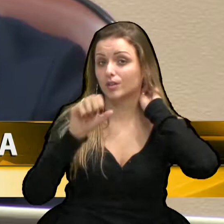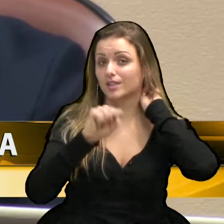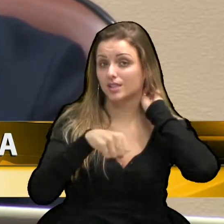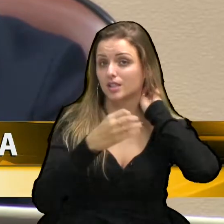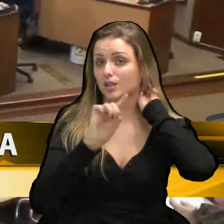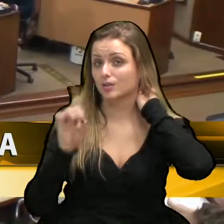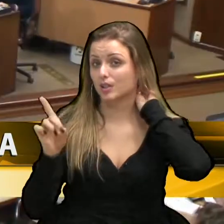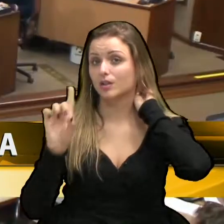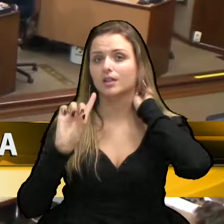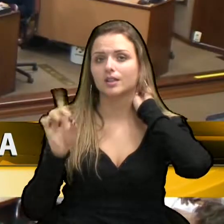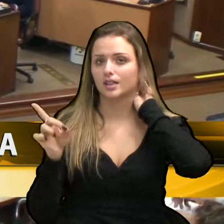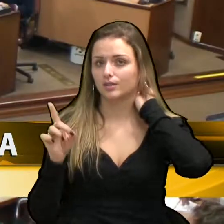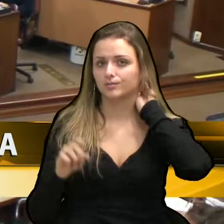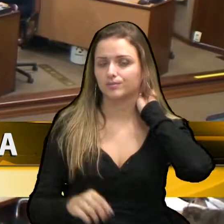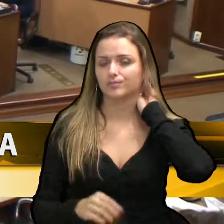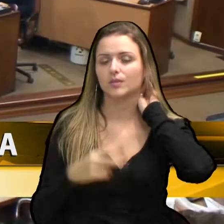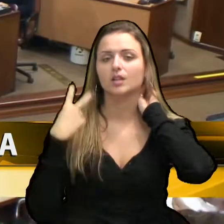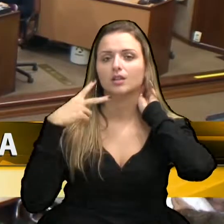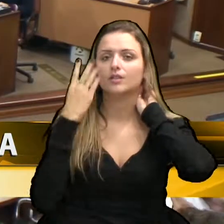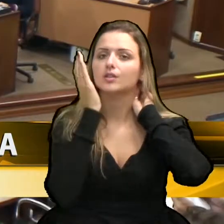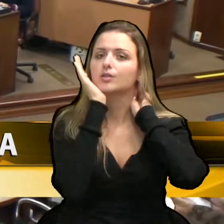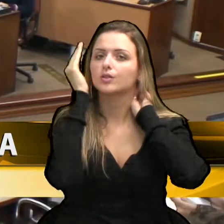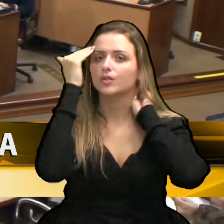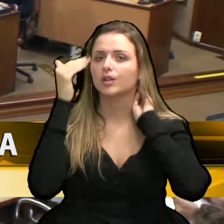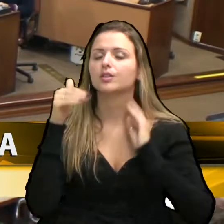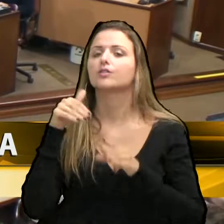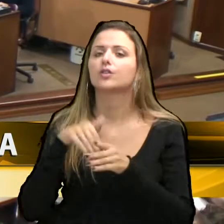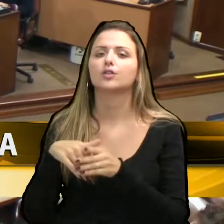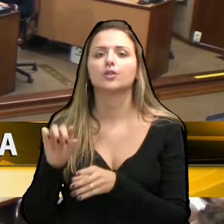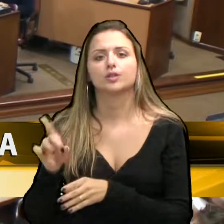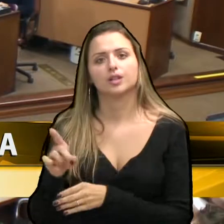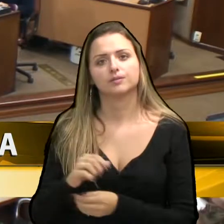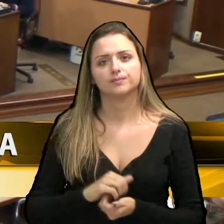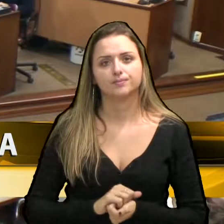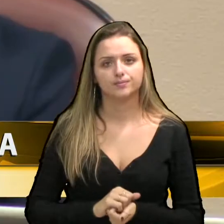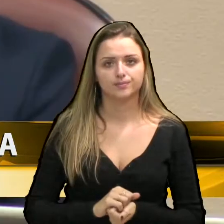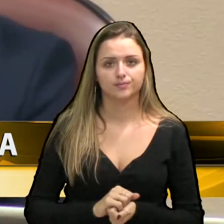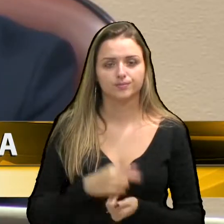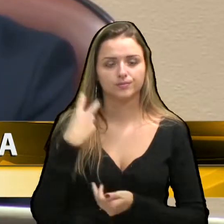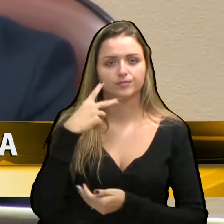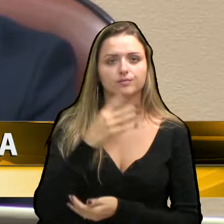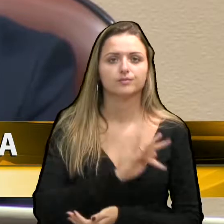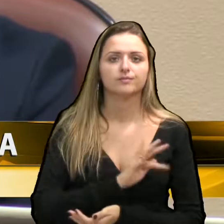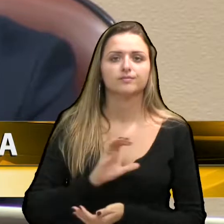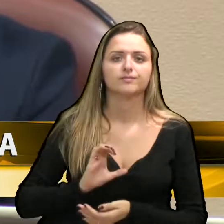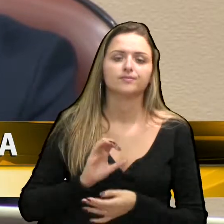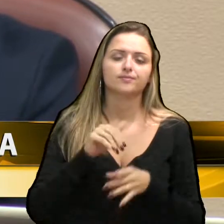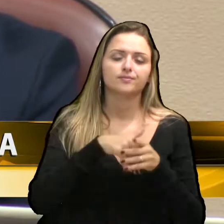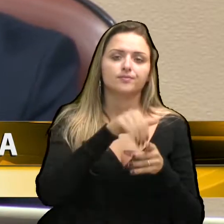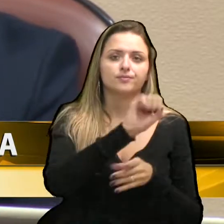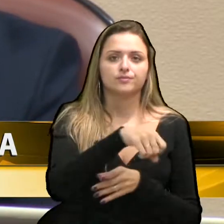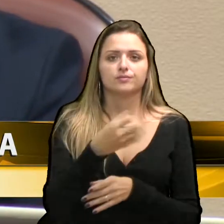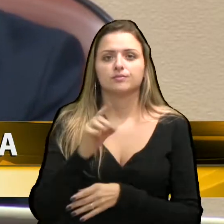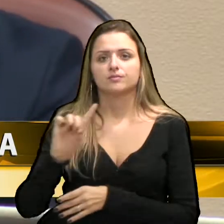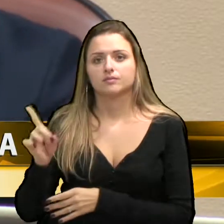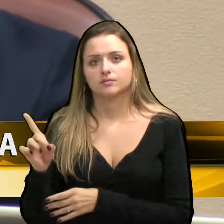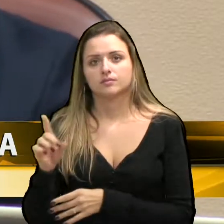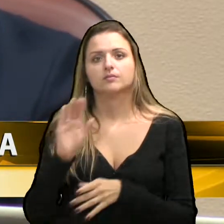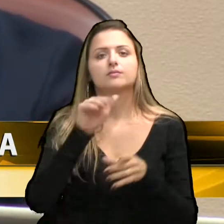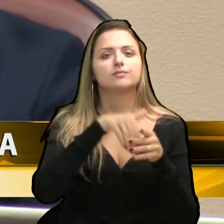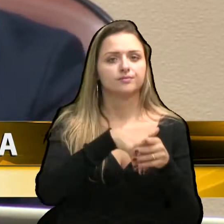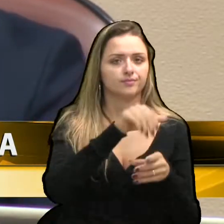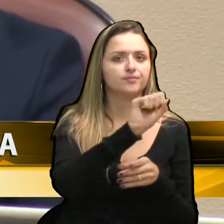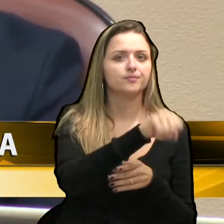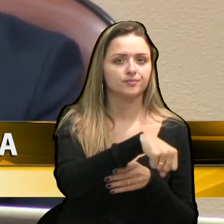não? Não. Vereador Felipe Grêmio Maier votou não. Vereador Flávio Cassina, o senhor vota sim ou não? Voto